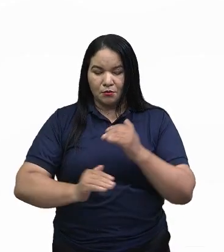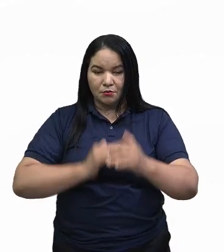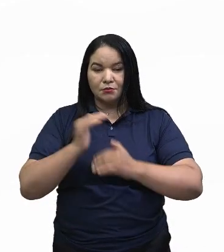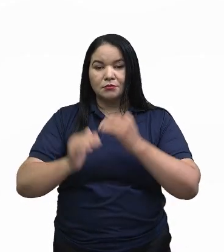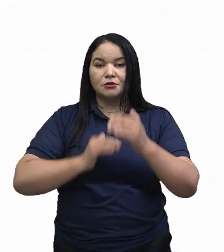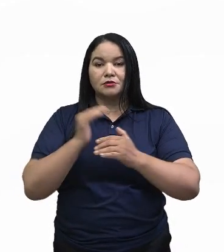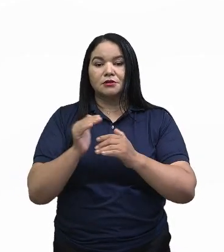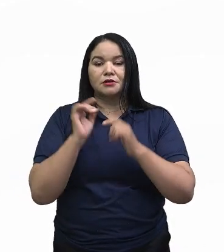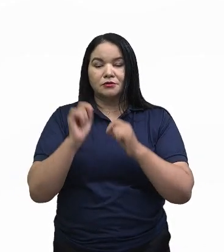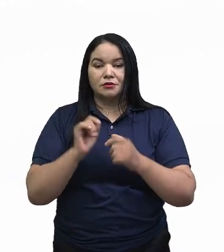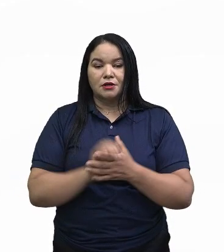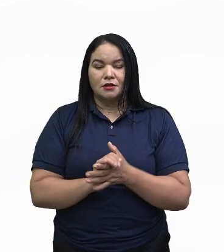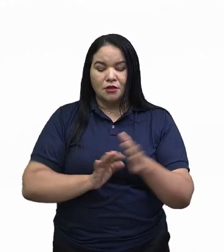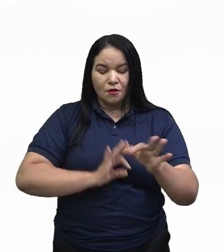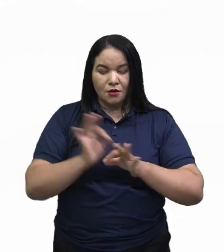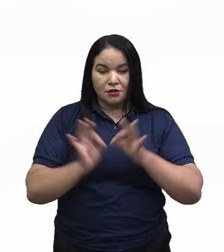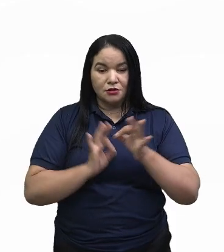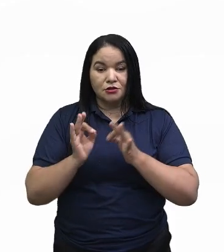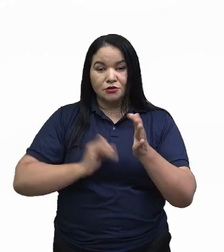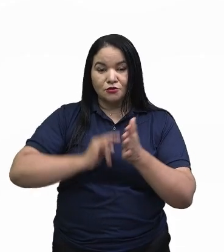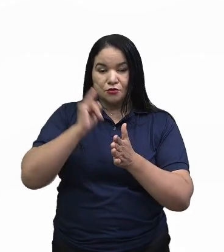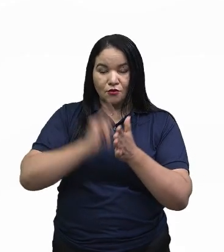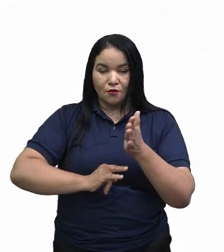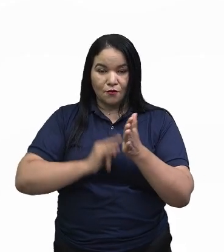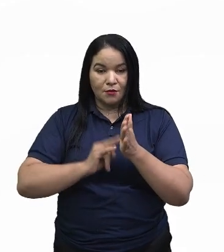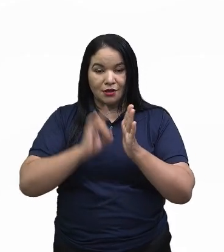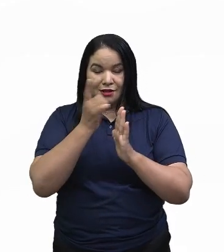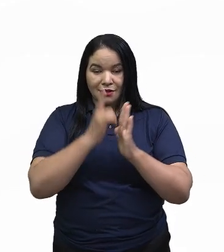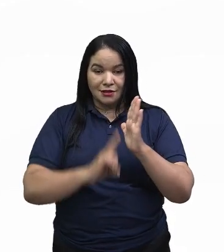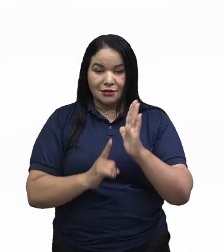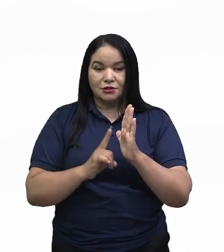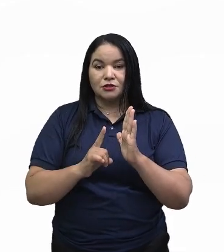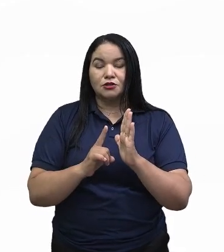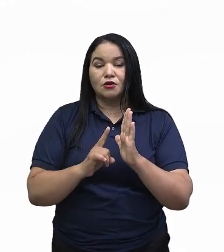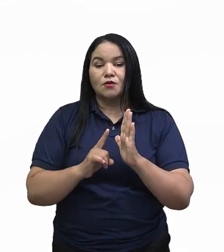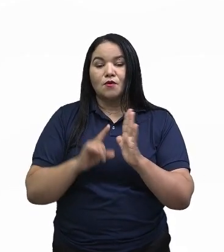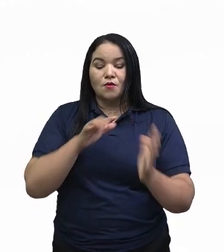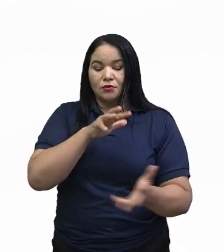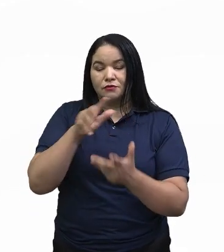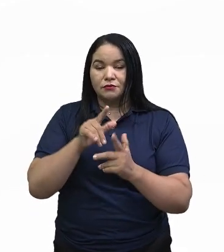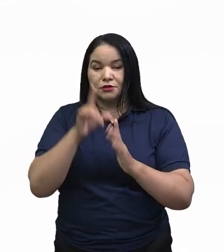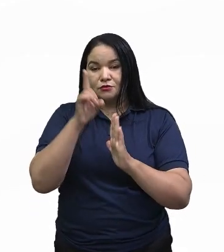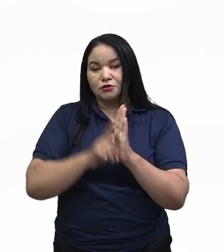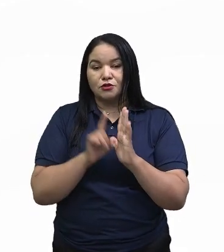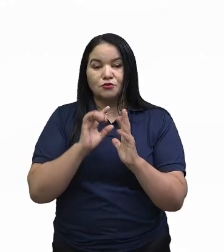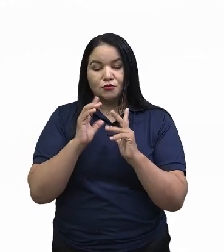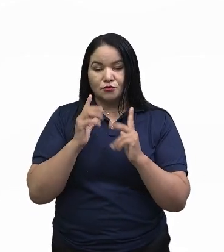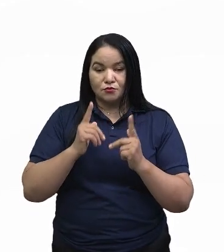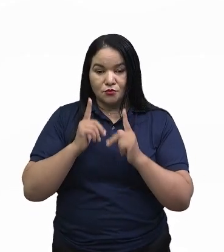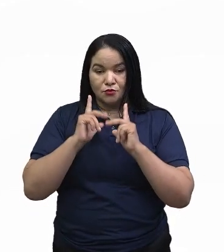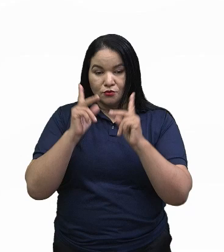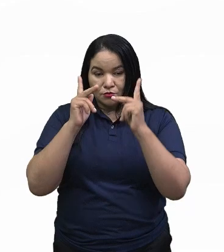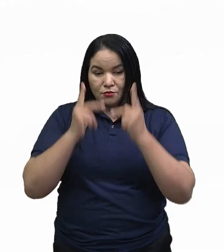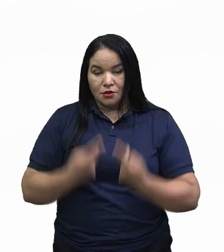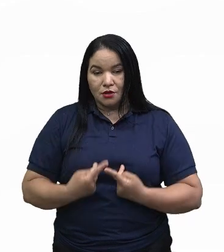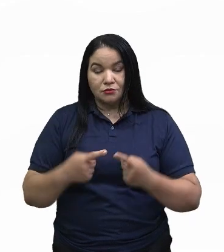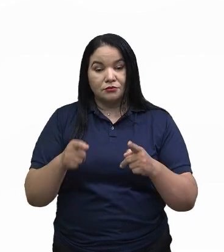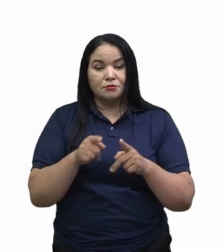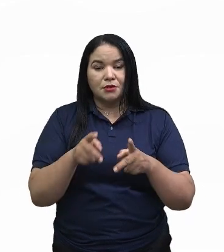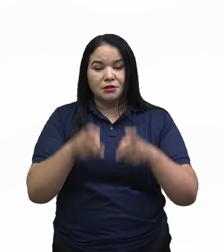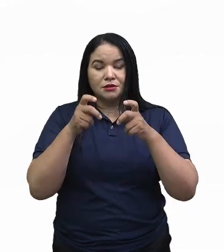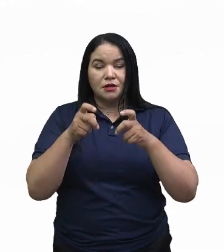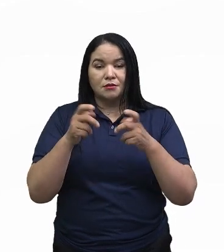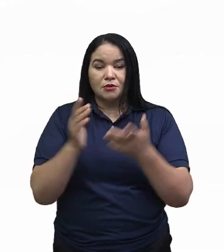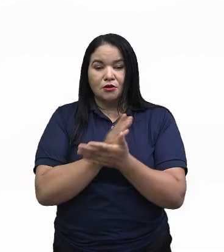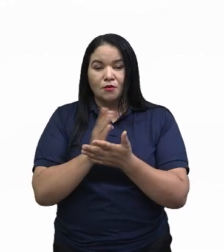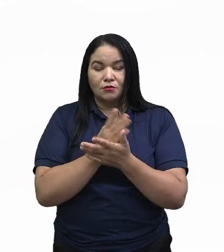construção da Declaração Universal dos Direitos Humanos, você percebe alguns pontos